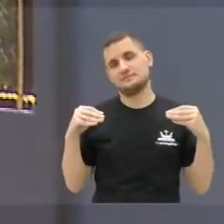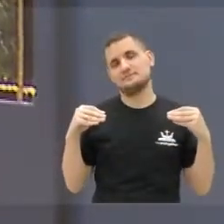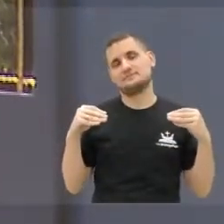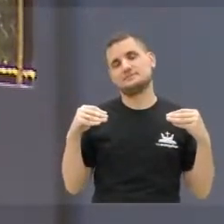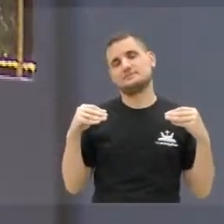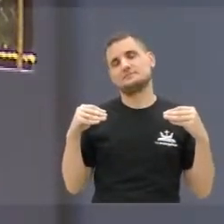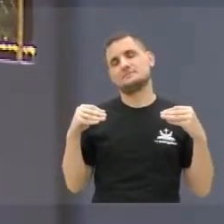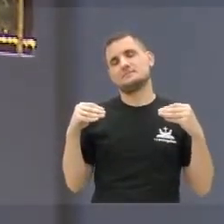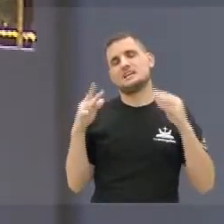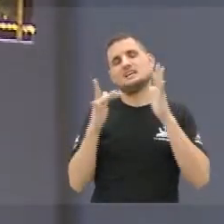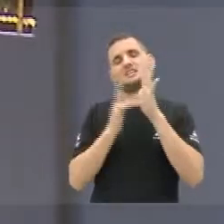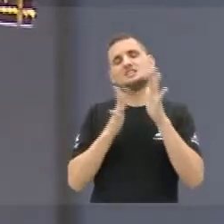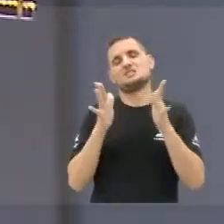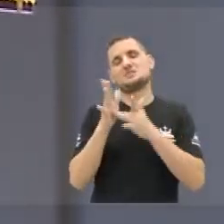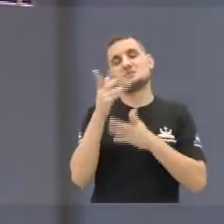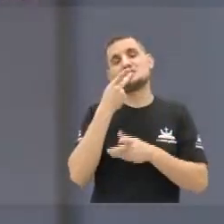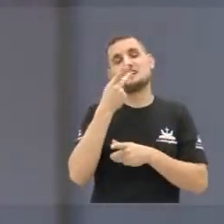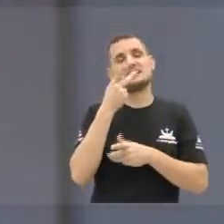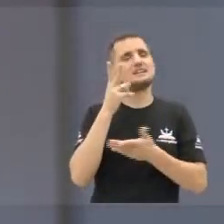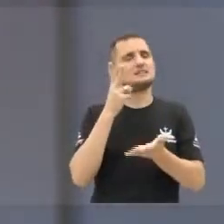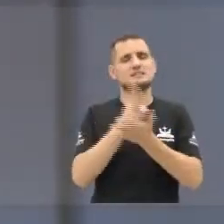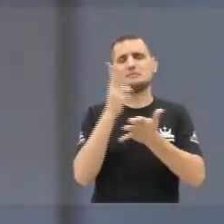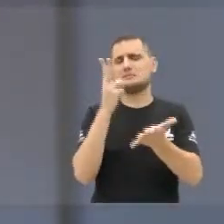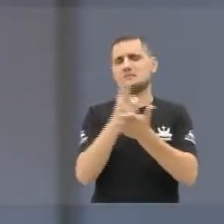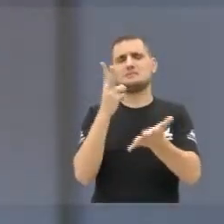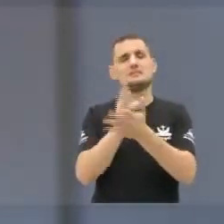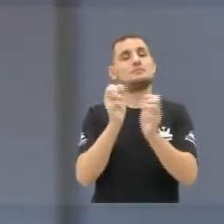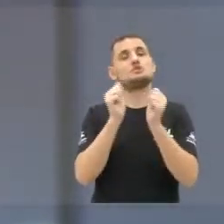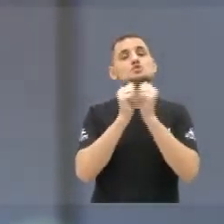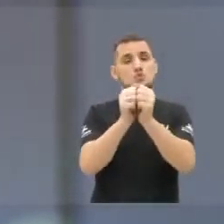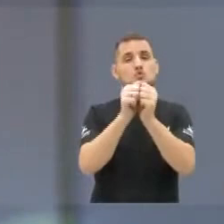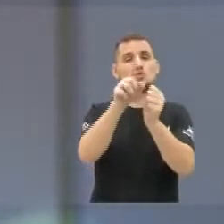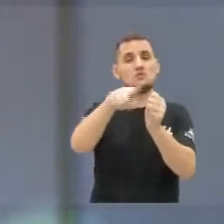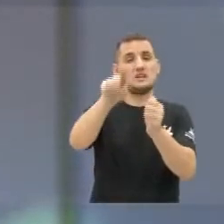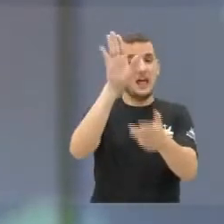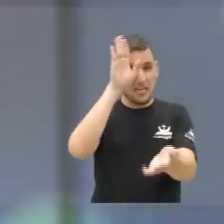Eis que estou com você todos os dias até o fim dos tempos.